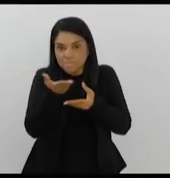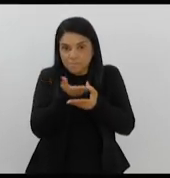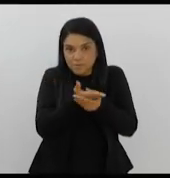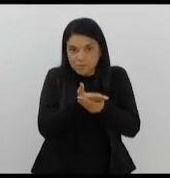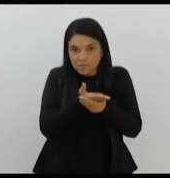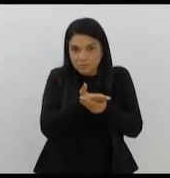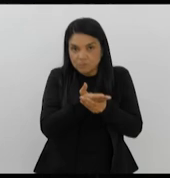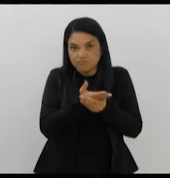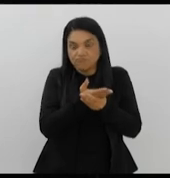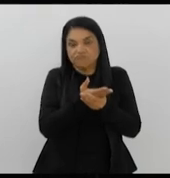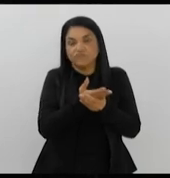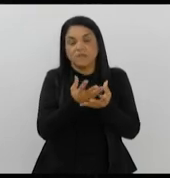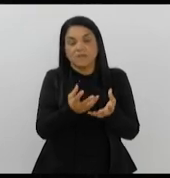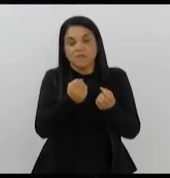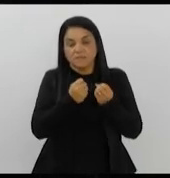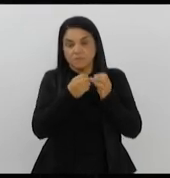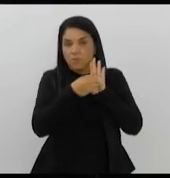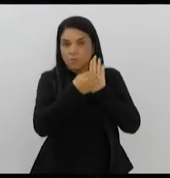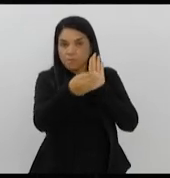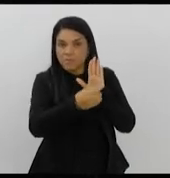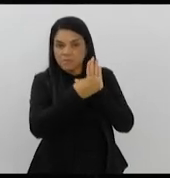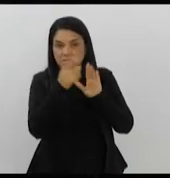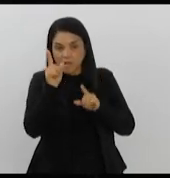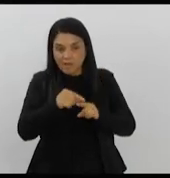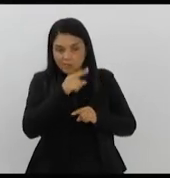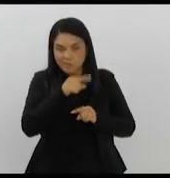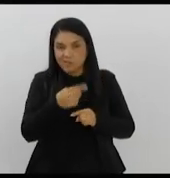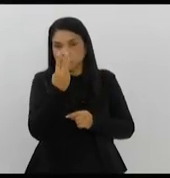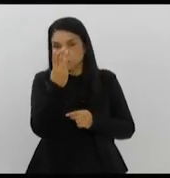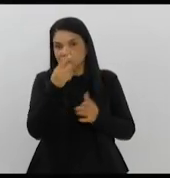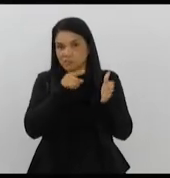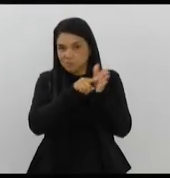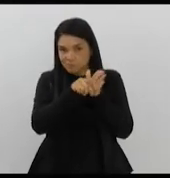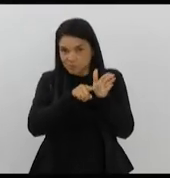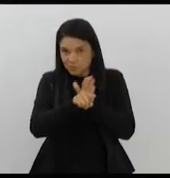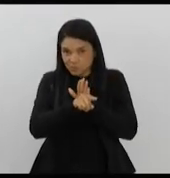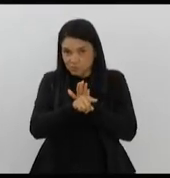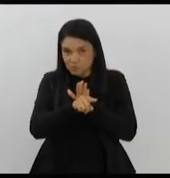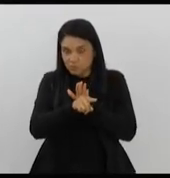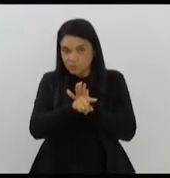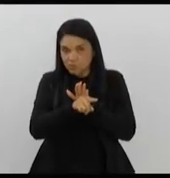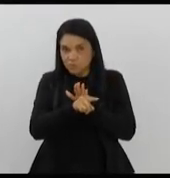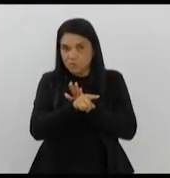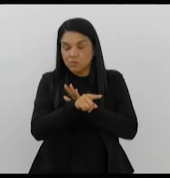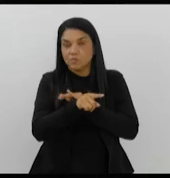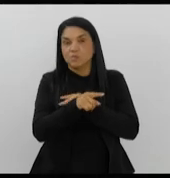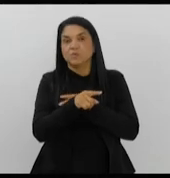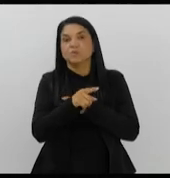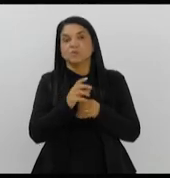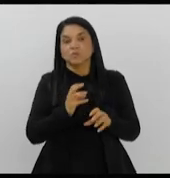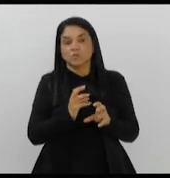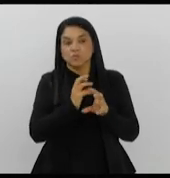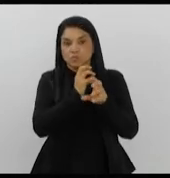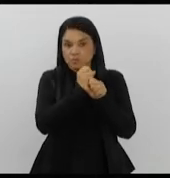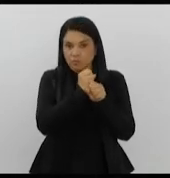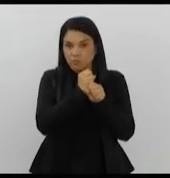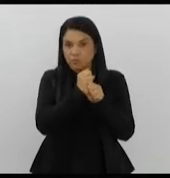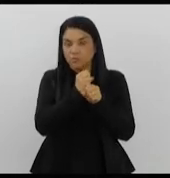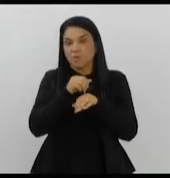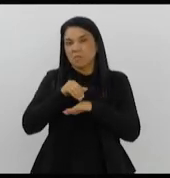receberam parecer de anulação das três questões e o cômputo dos pontos. E talvez mais